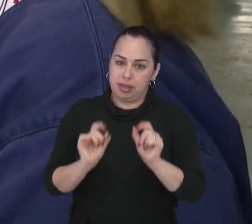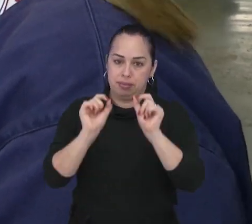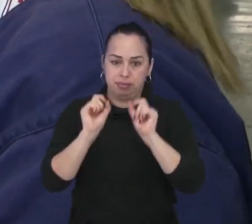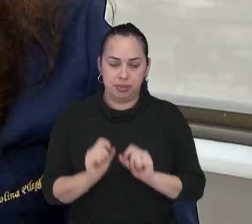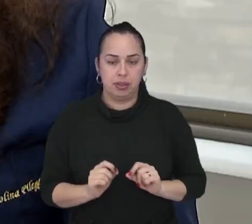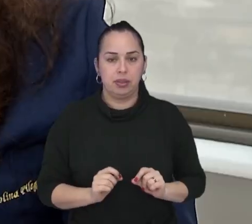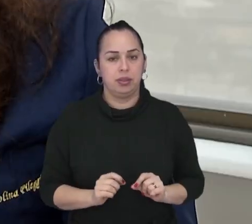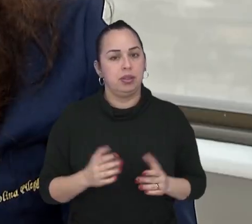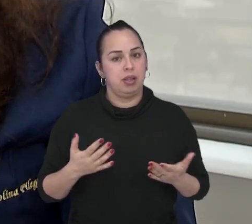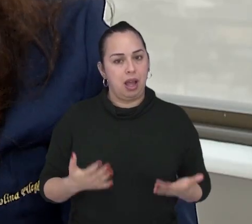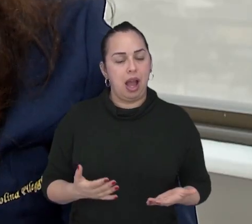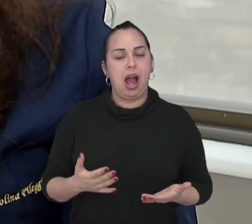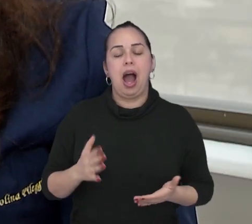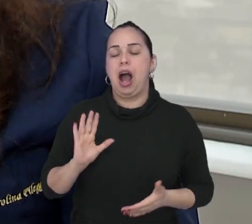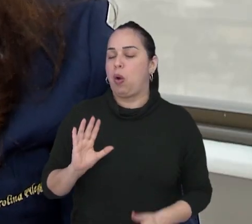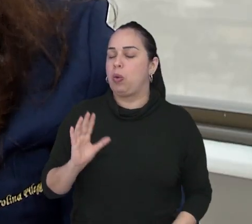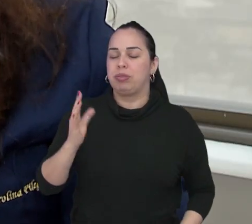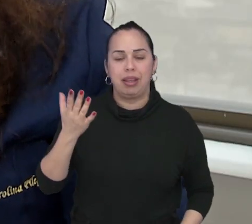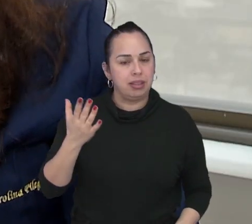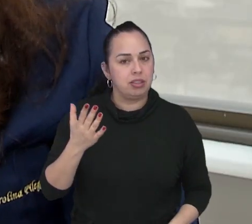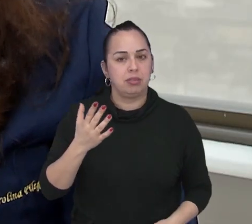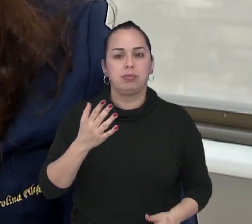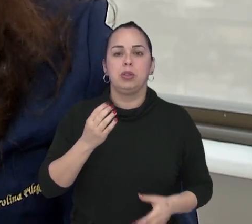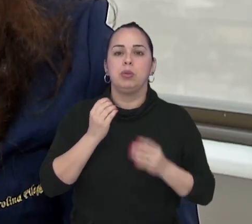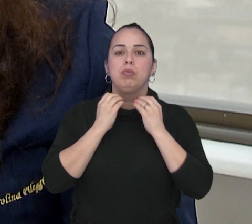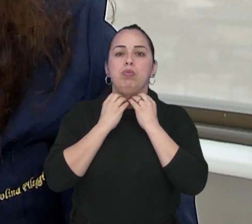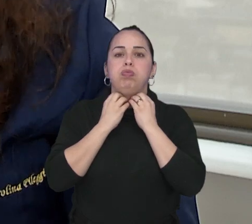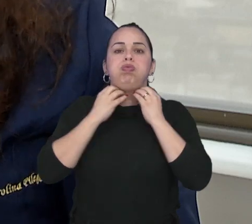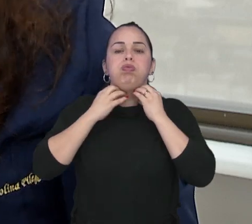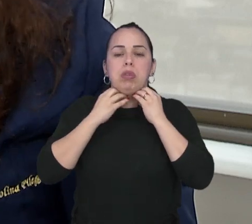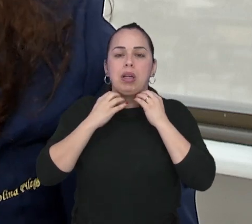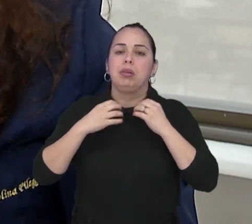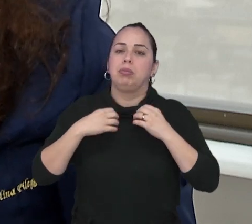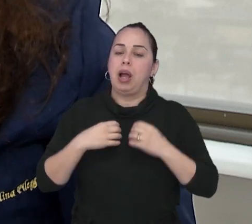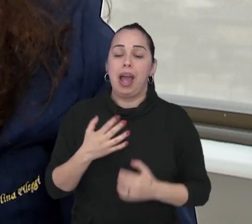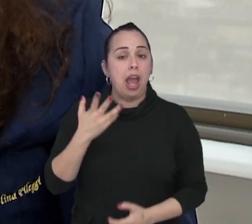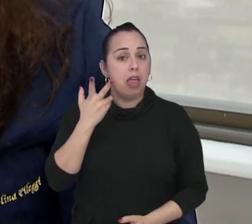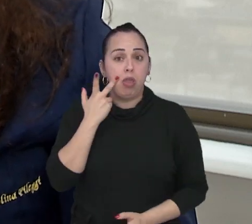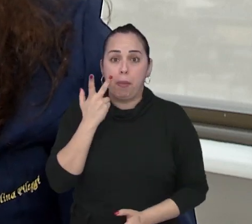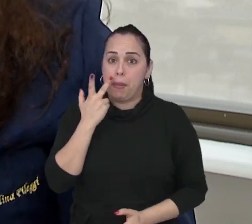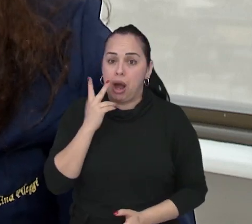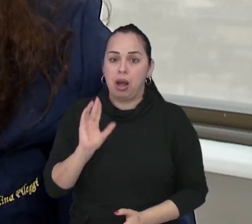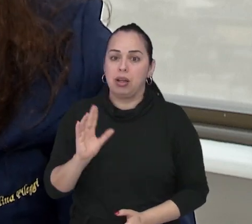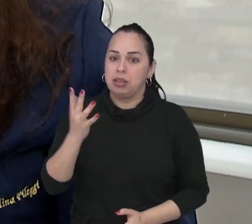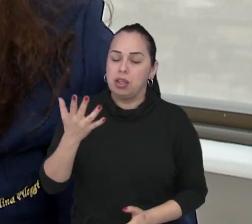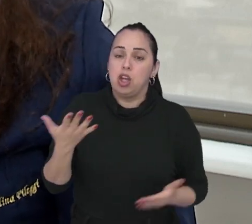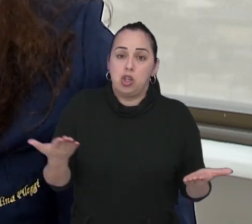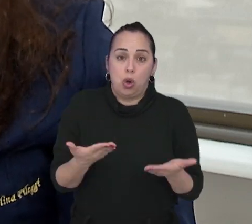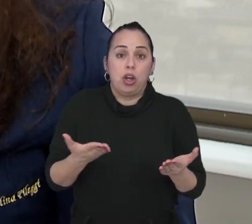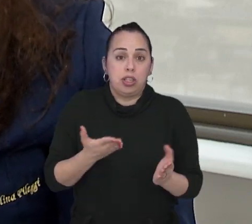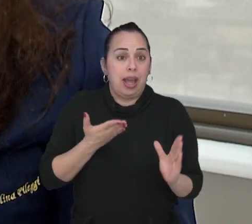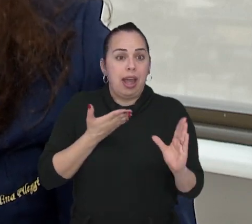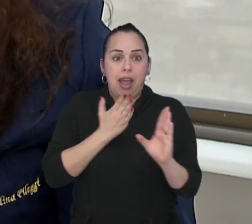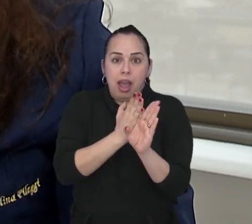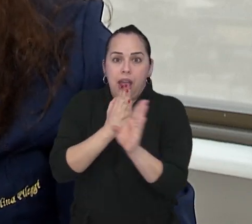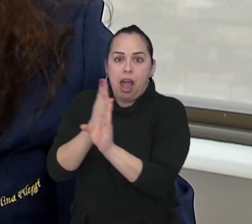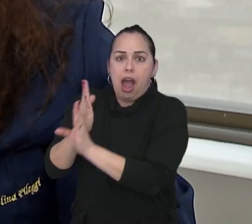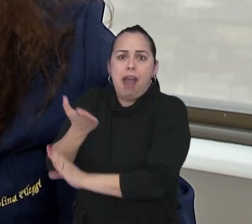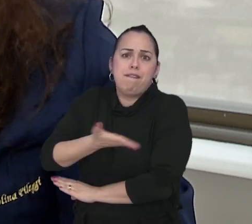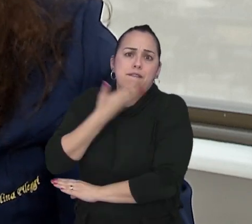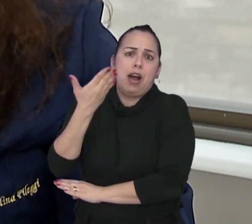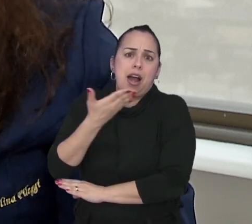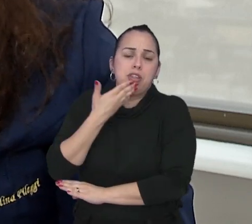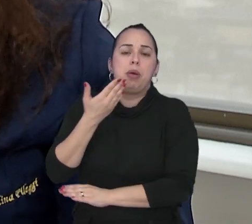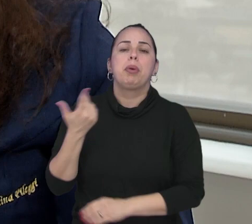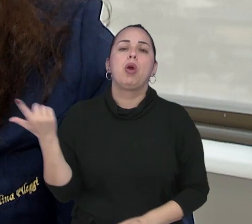Câncer os nódulos são muito comuns muito comuns e hoje a gente tem uma facilidade muito maior de diagnosticar porque a